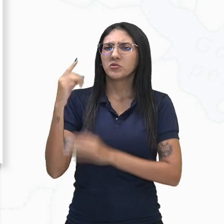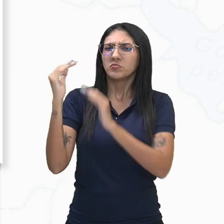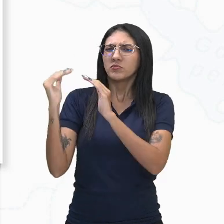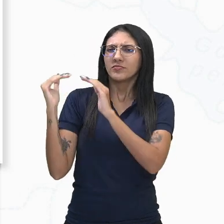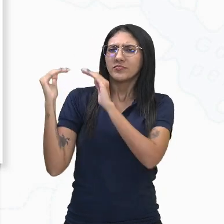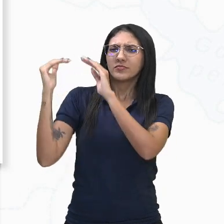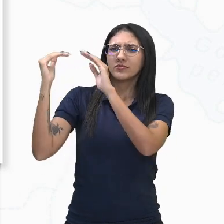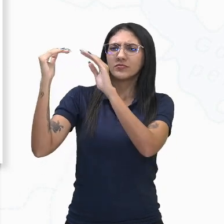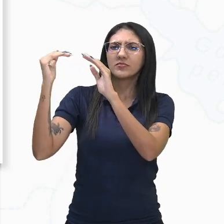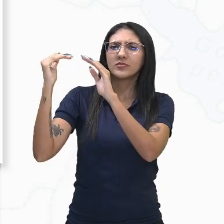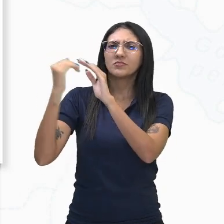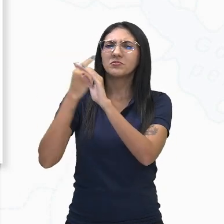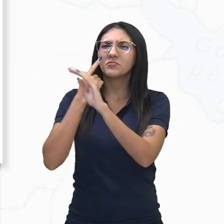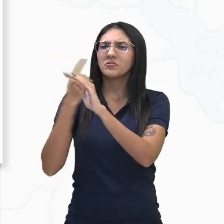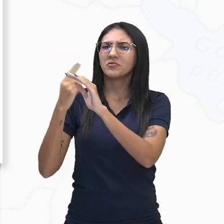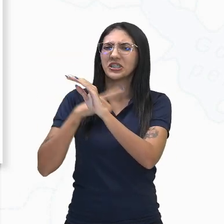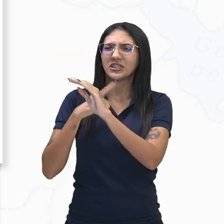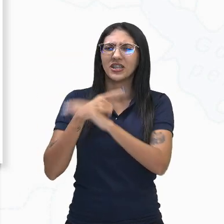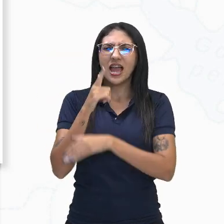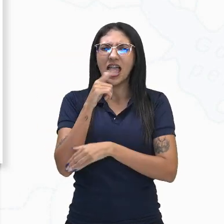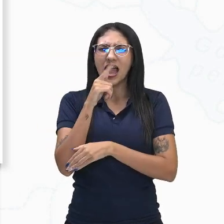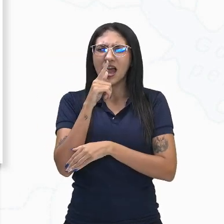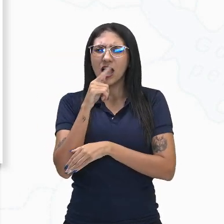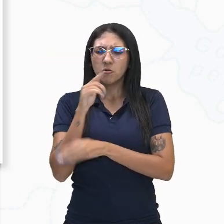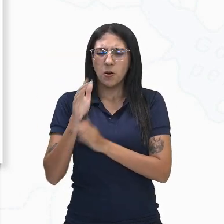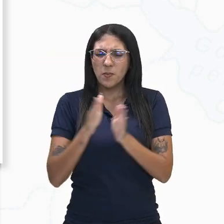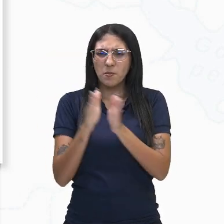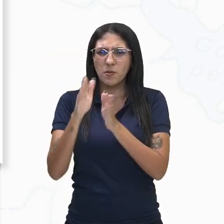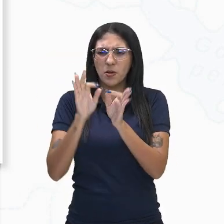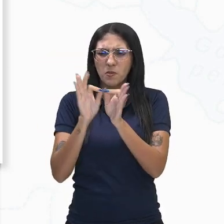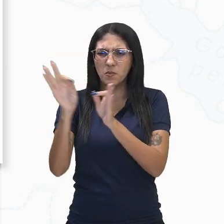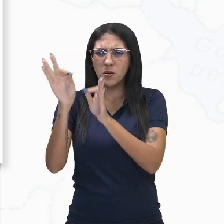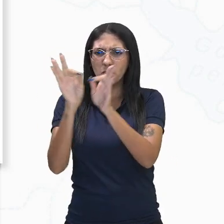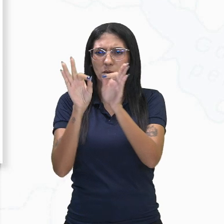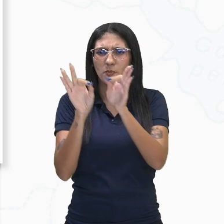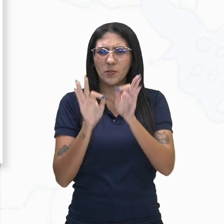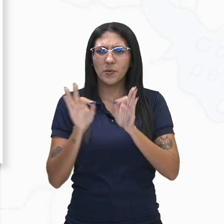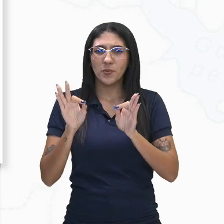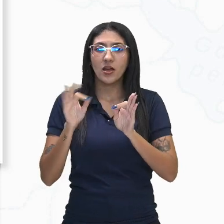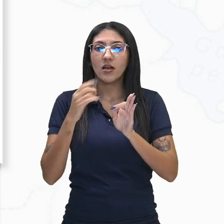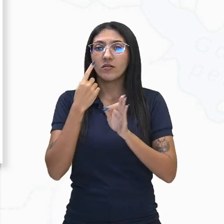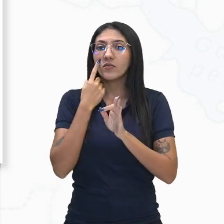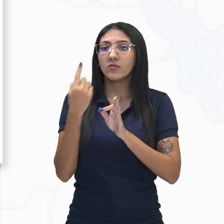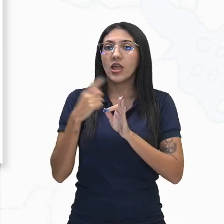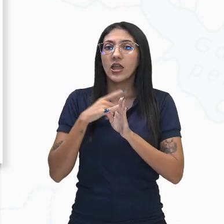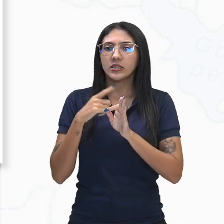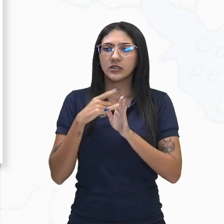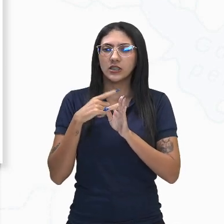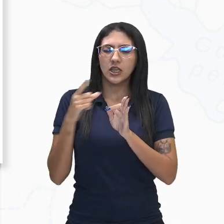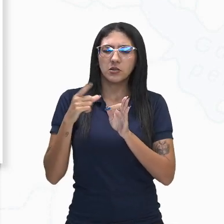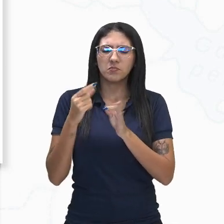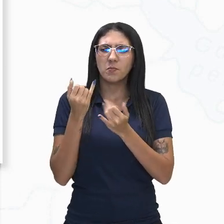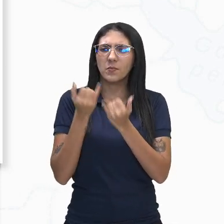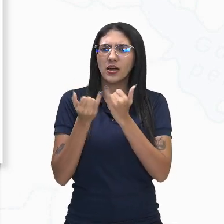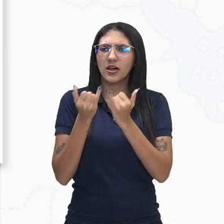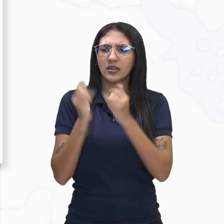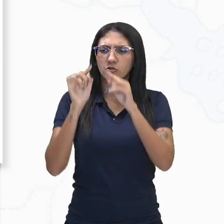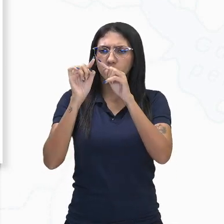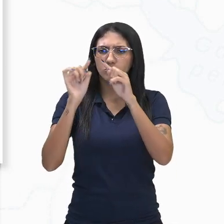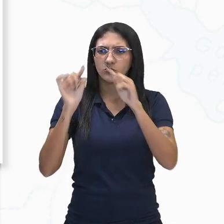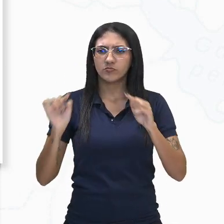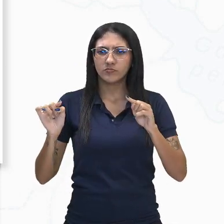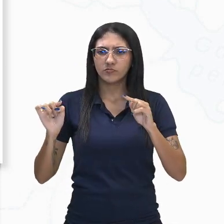verde tem um emaranhado de linhas ali, ó, tá? Que formam um triângulo, tá bom? Essa região